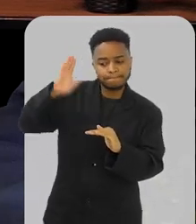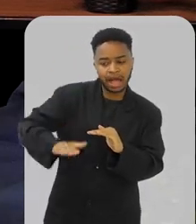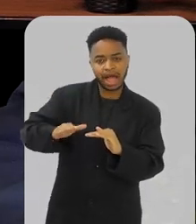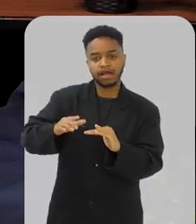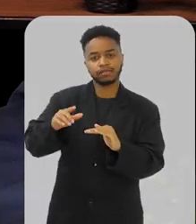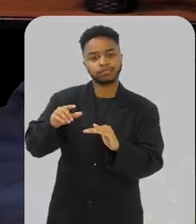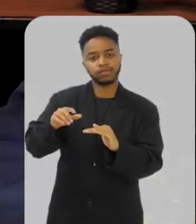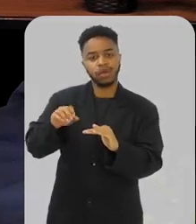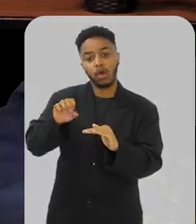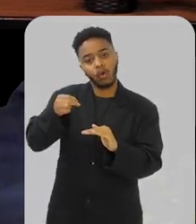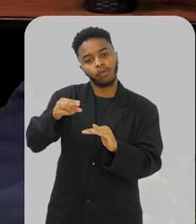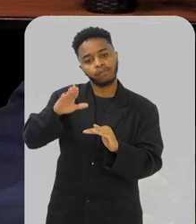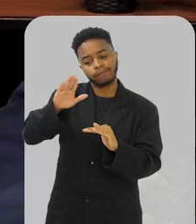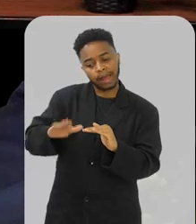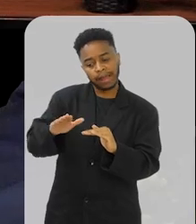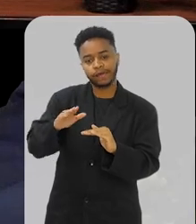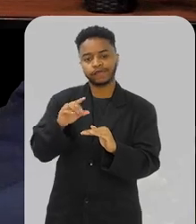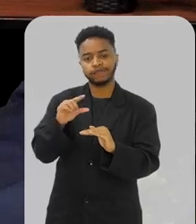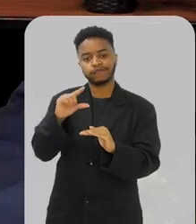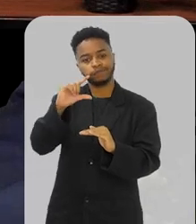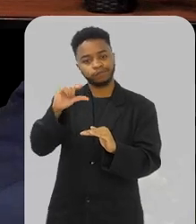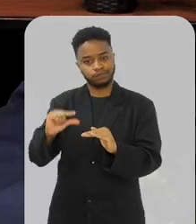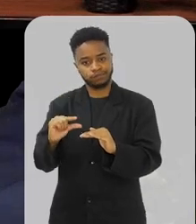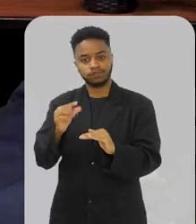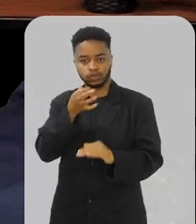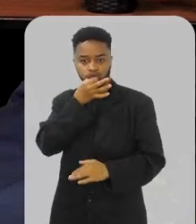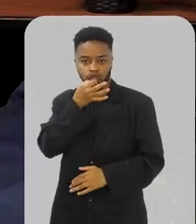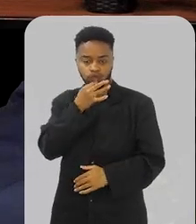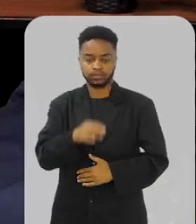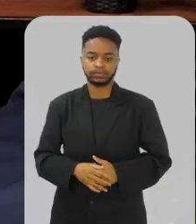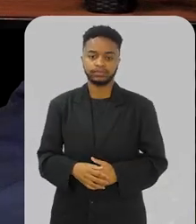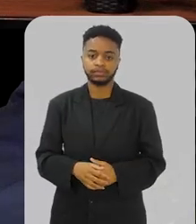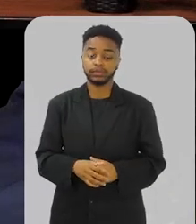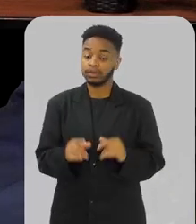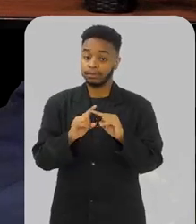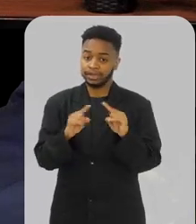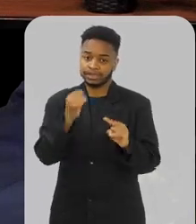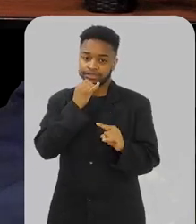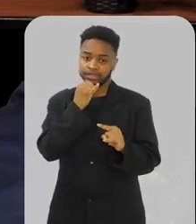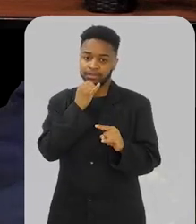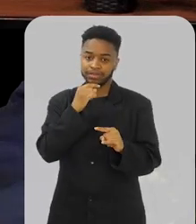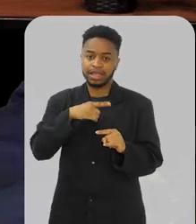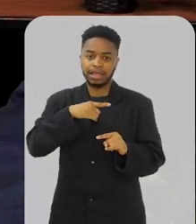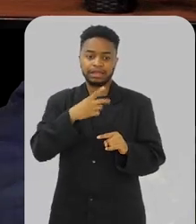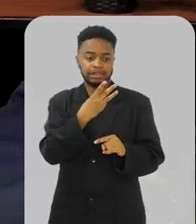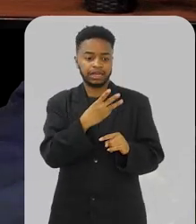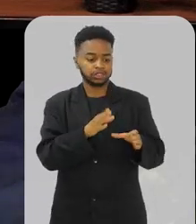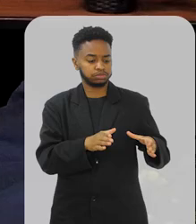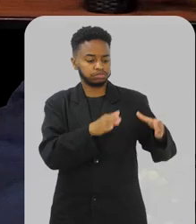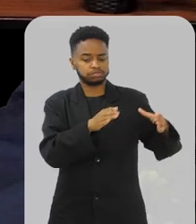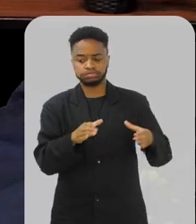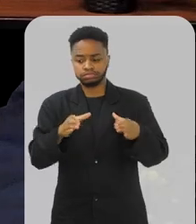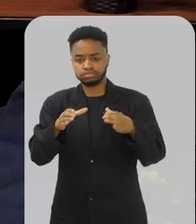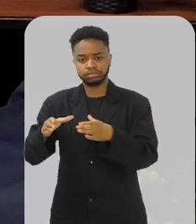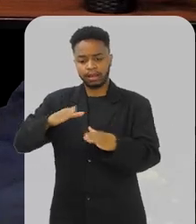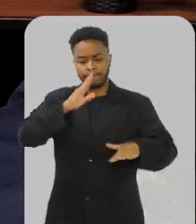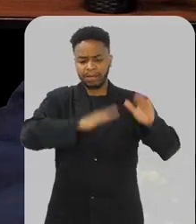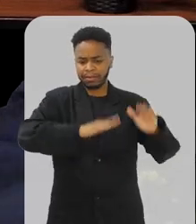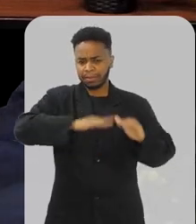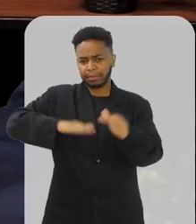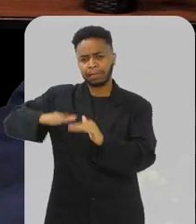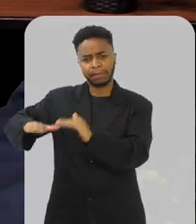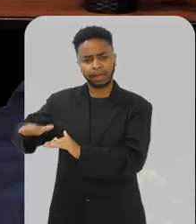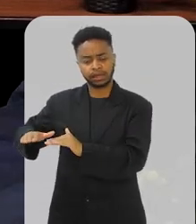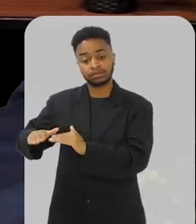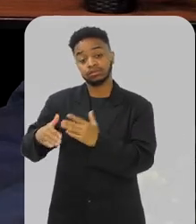mantém o tradicional, mas o volume baixa. Se você tá três atabaque, um agogô, um